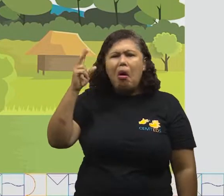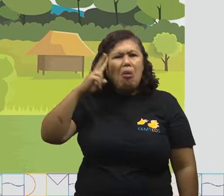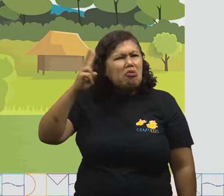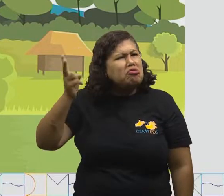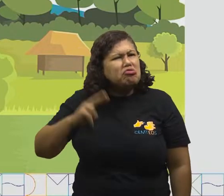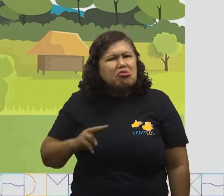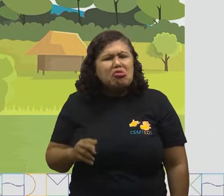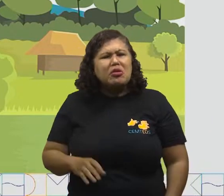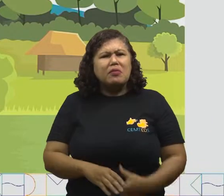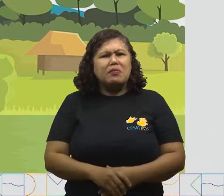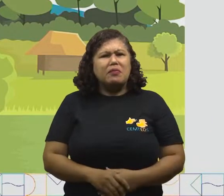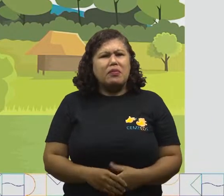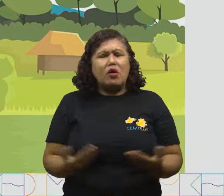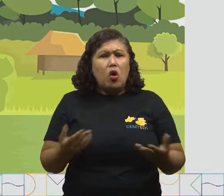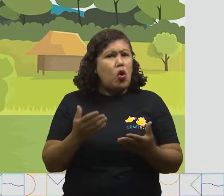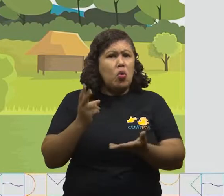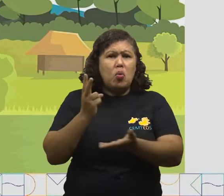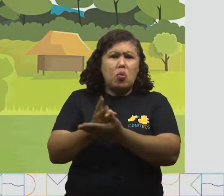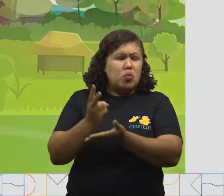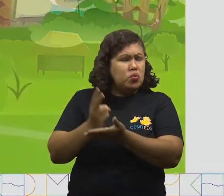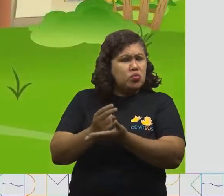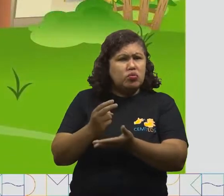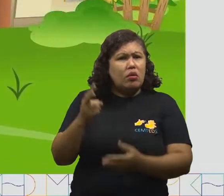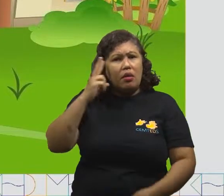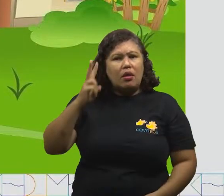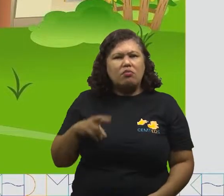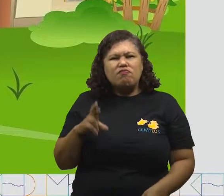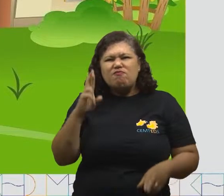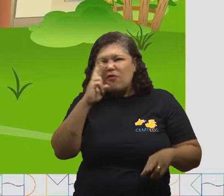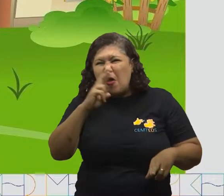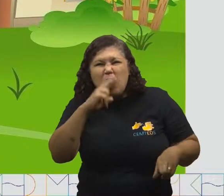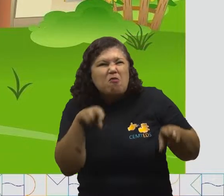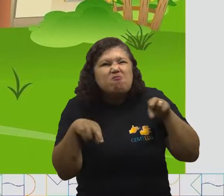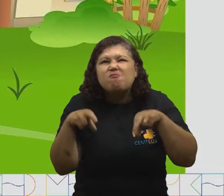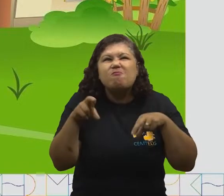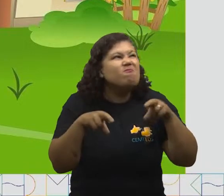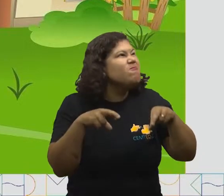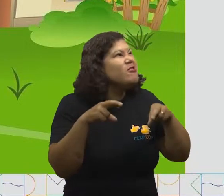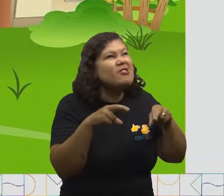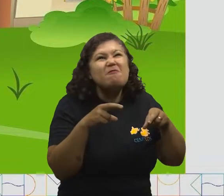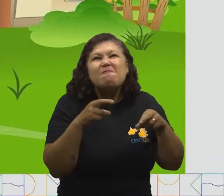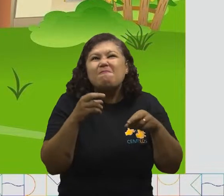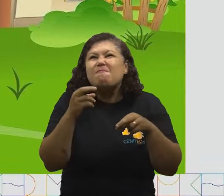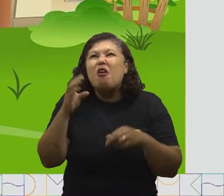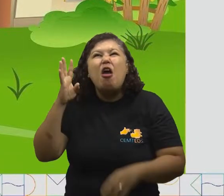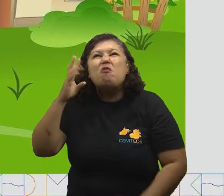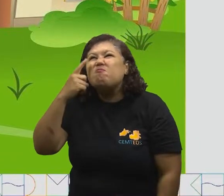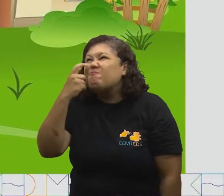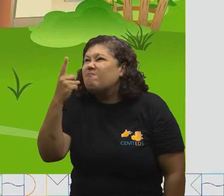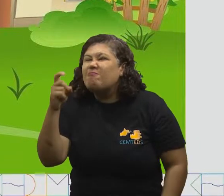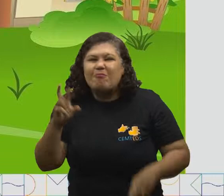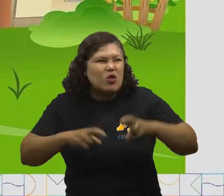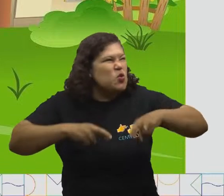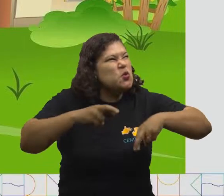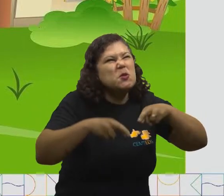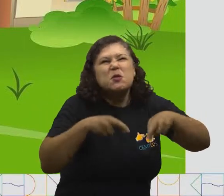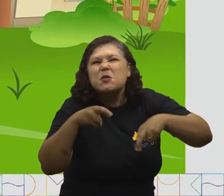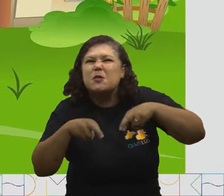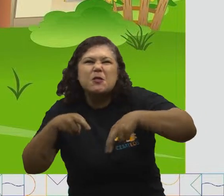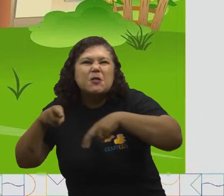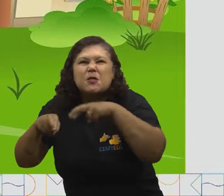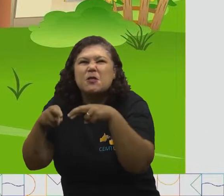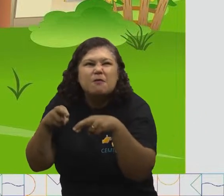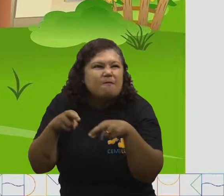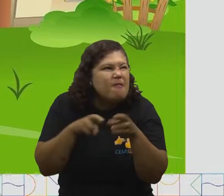está tranquila. Vamos continuar a leitura. O ratinho disse achar tudo ali fora interessante. Examinou